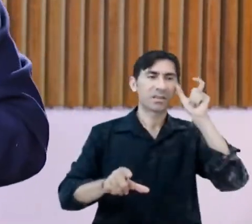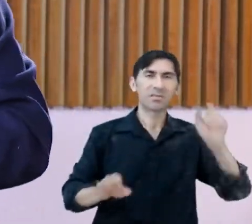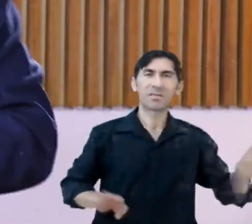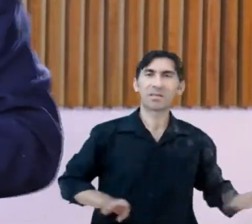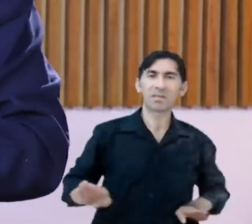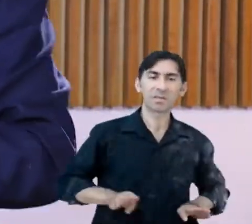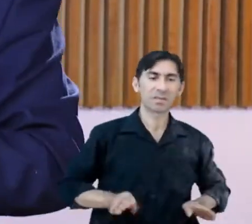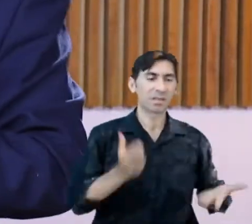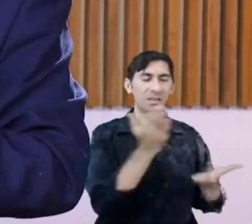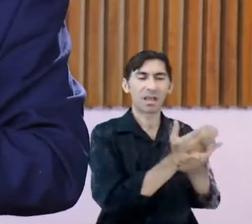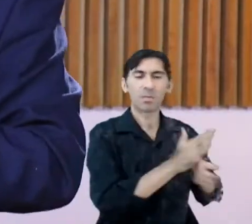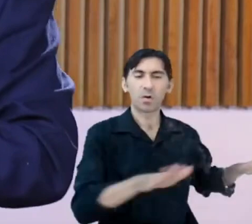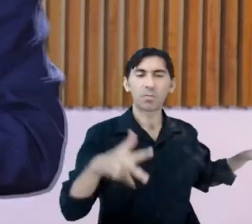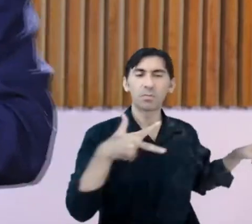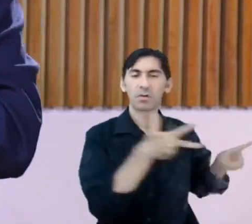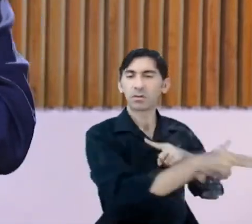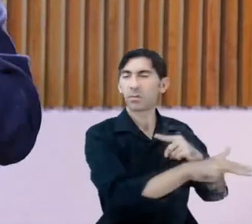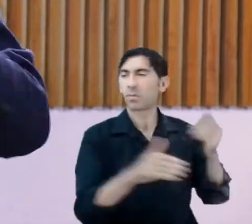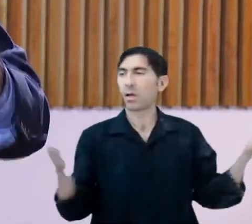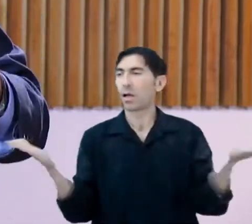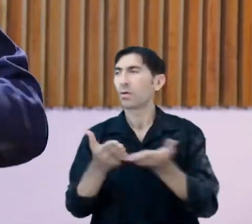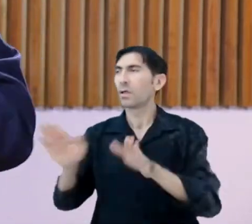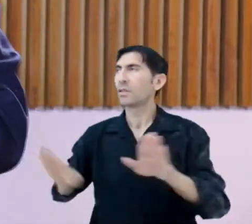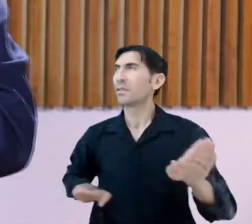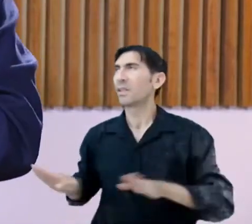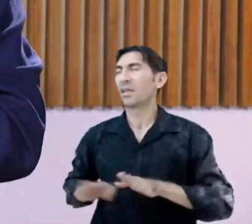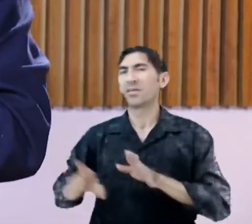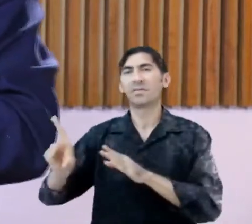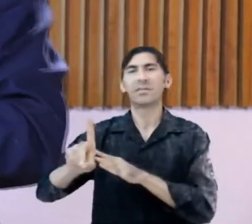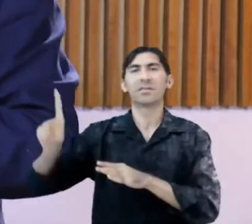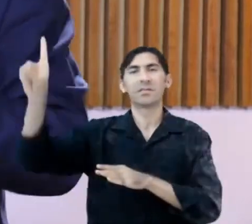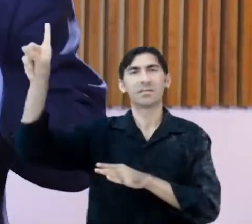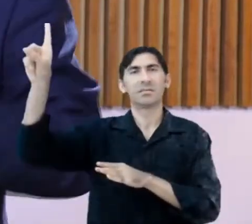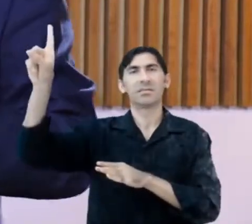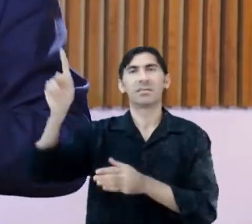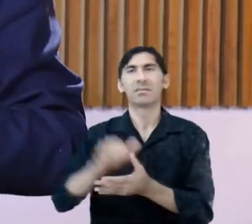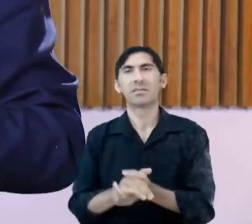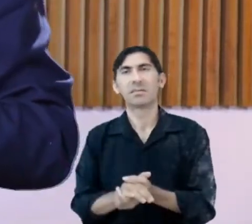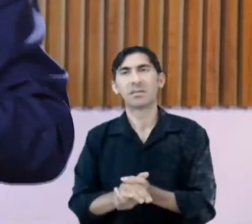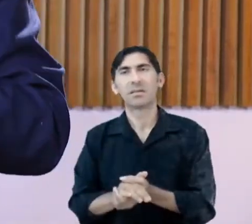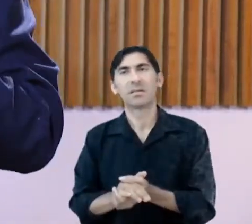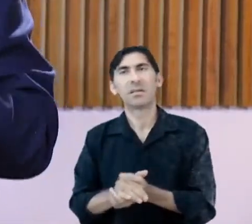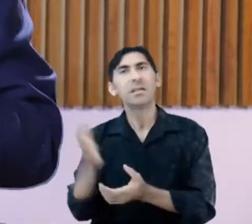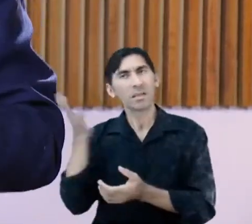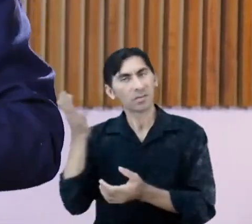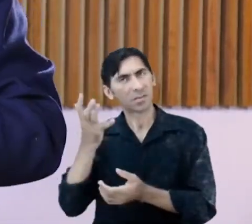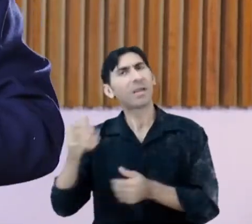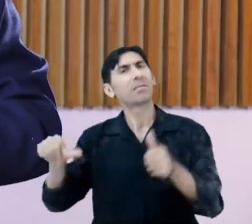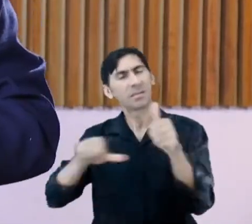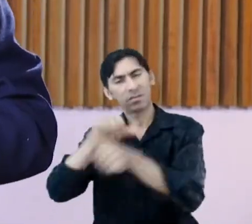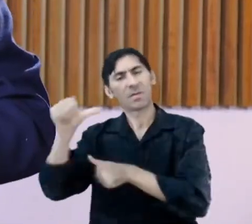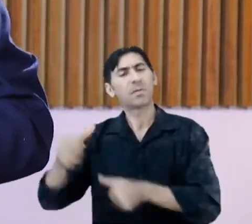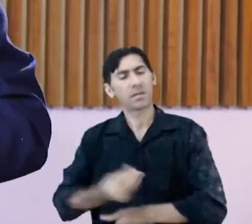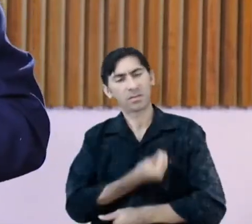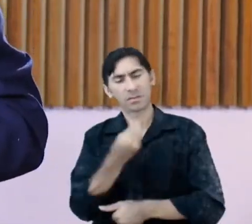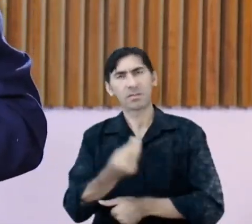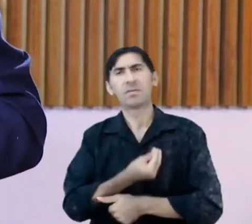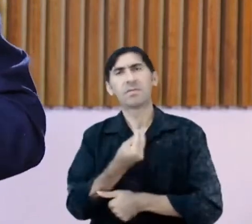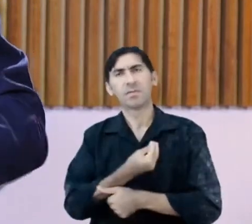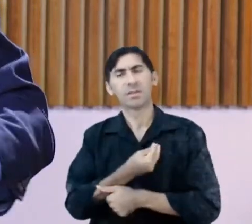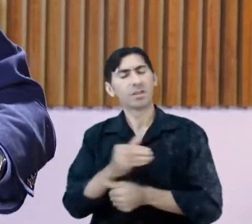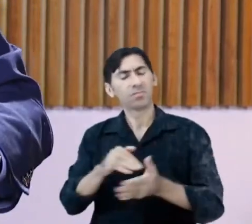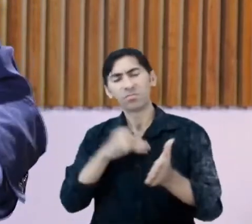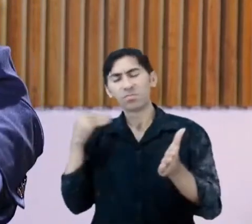Deus. Irmãos, e é isso que Deus quer fazer por nós e em nós. Ele quer fazer uma obra